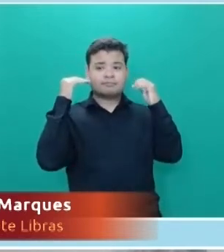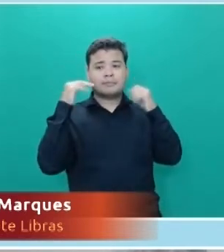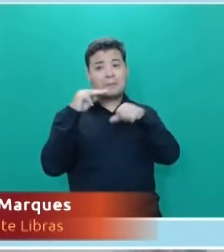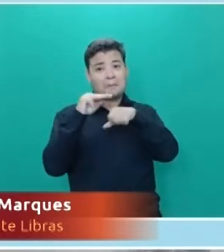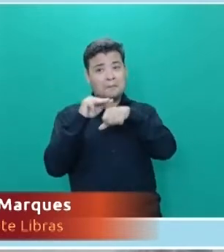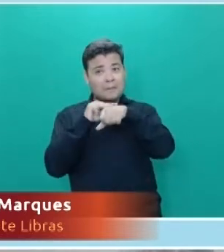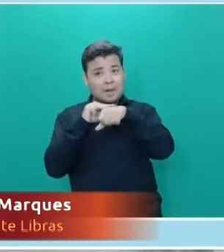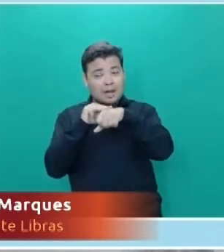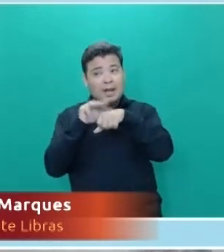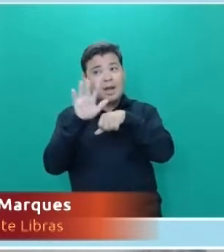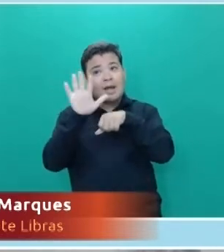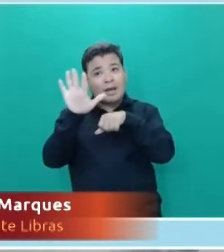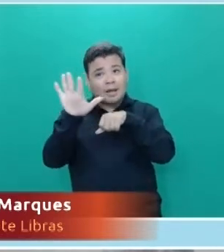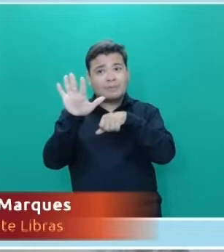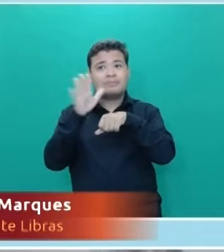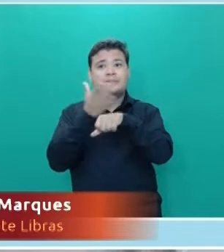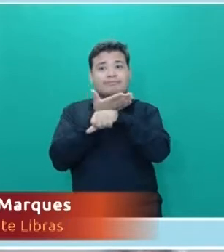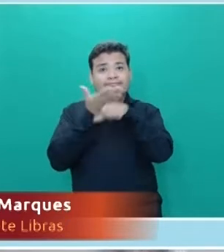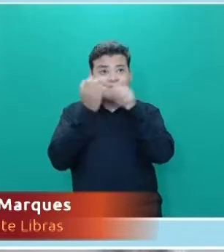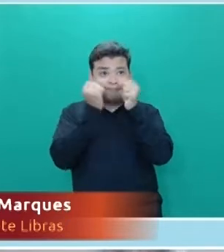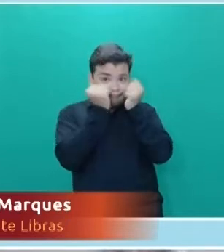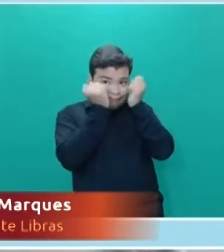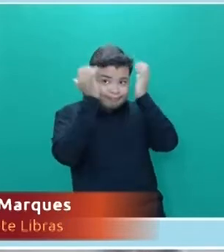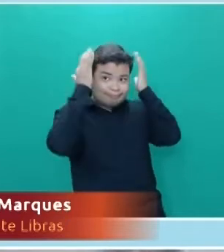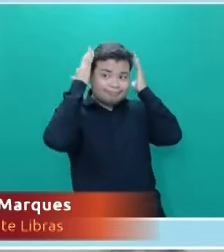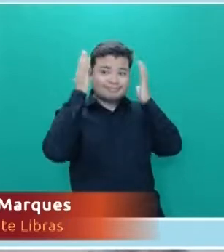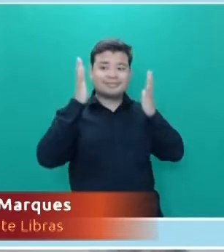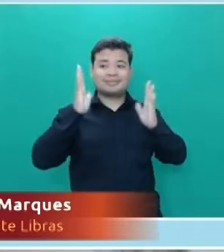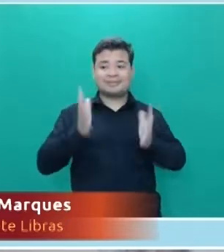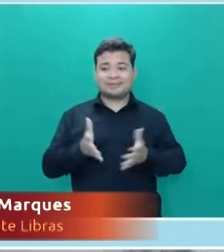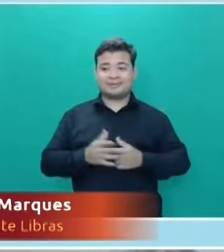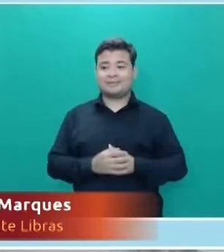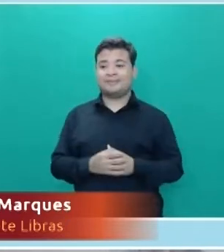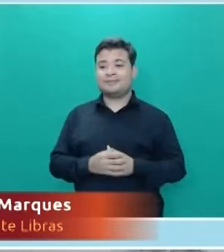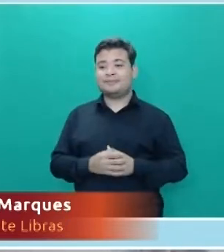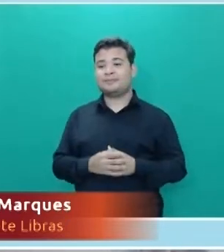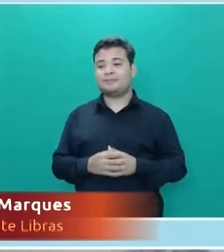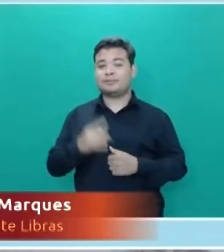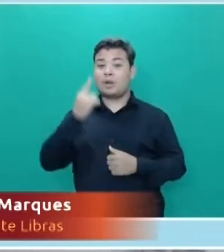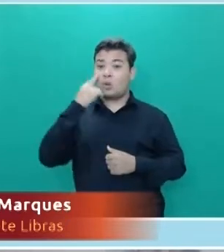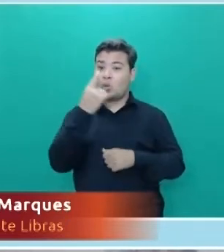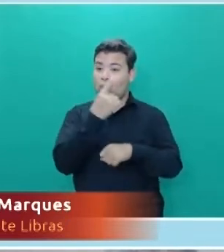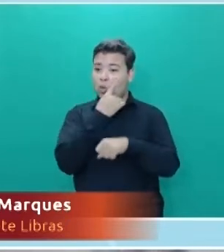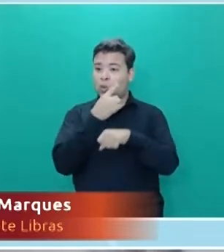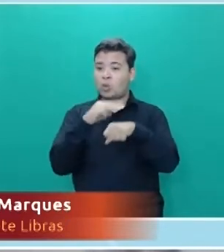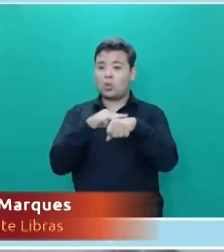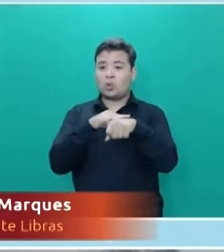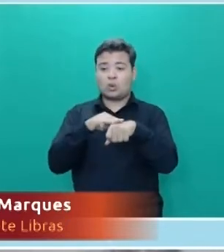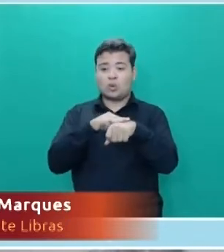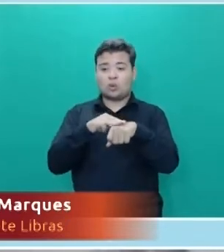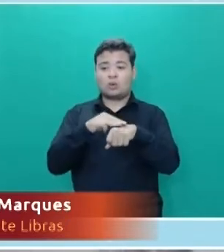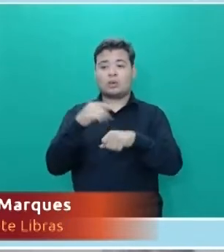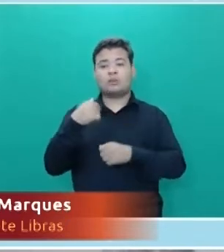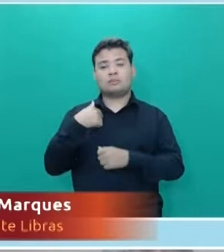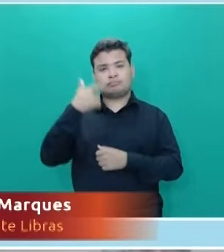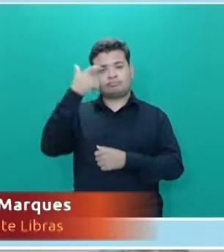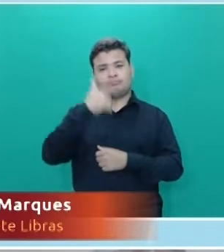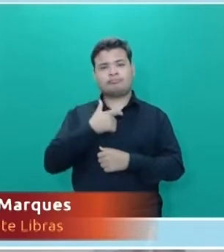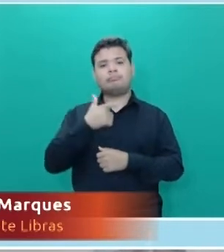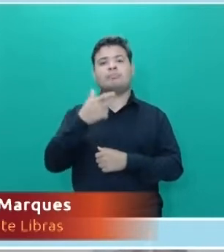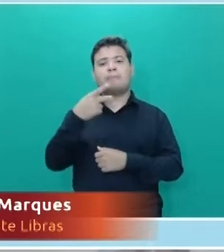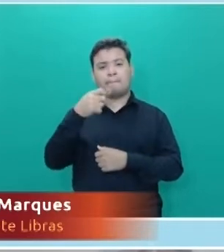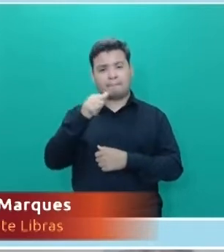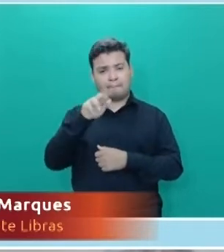ficando grisalho. Tenho os olhos castanhos também. Me autodeclaro parda,